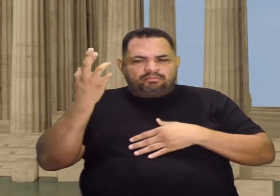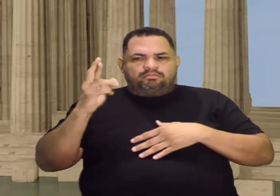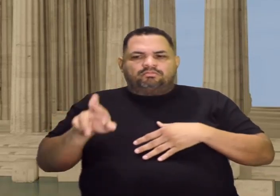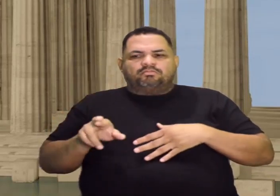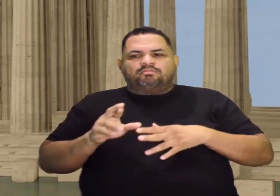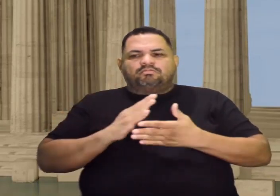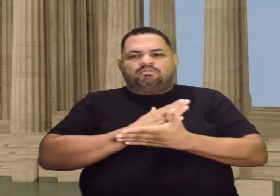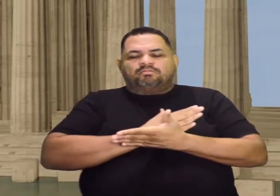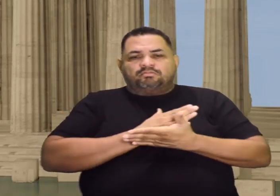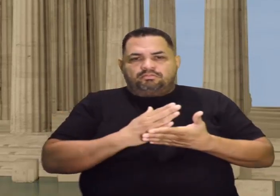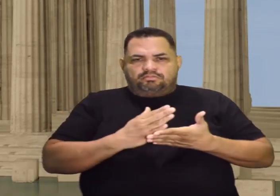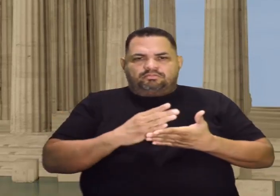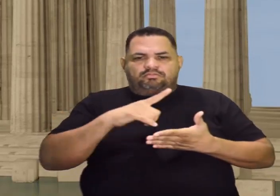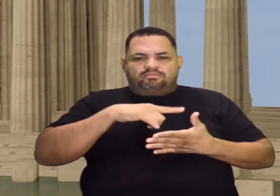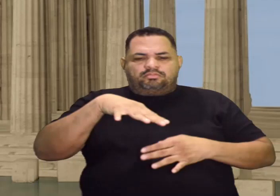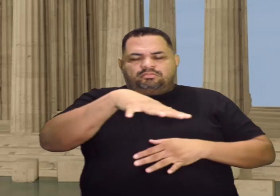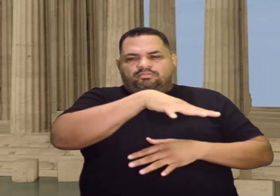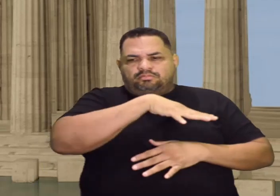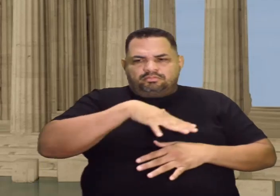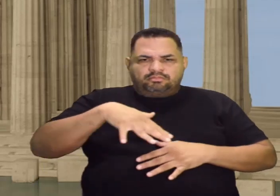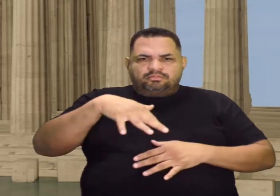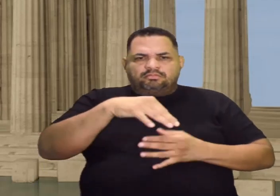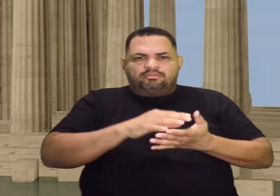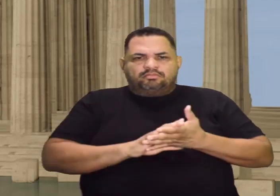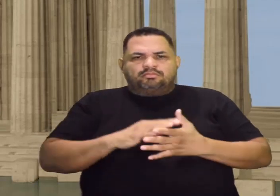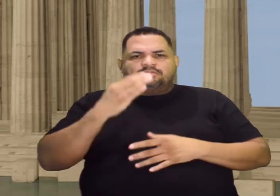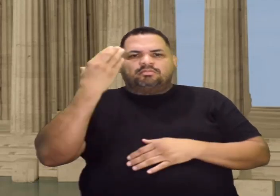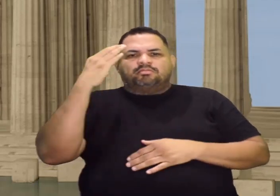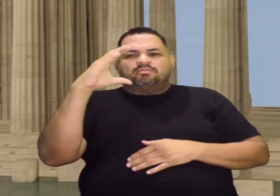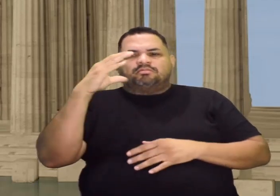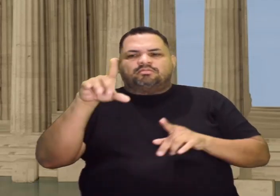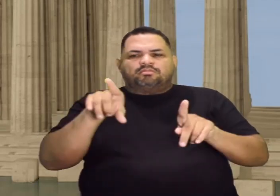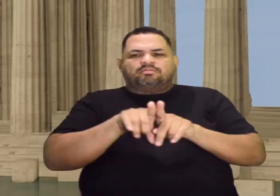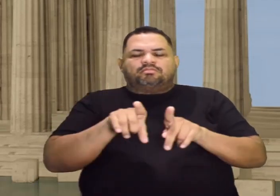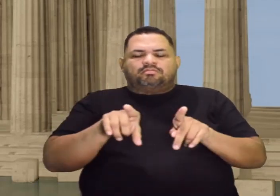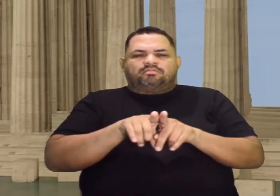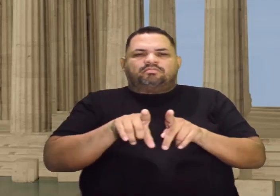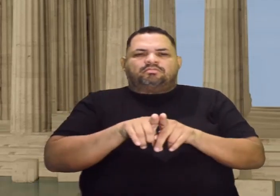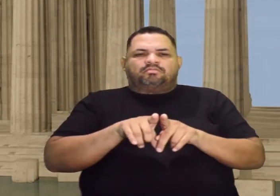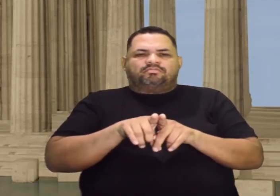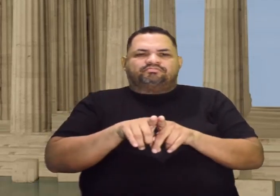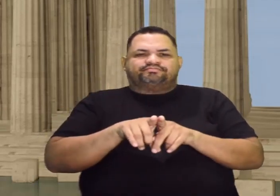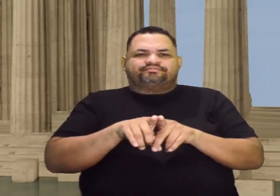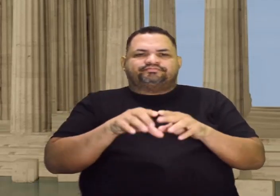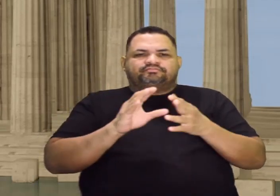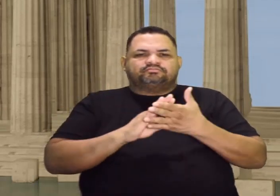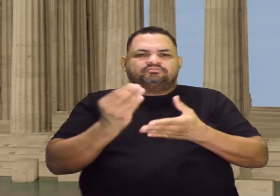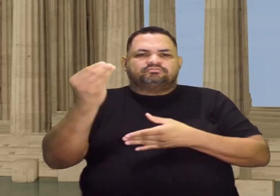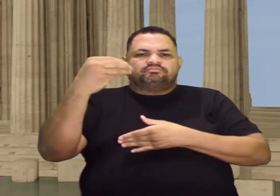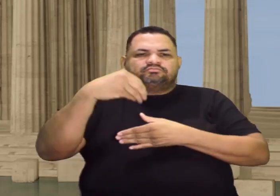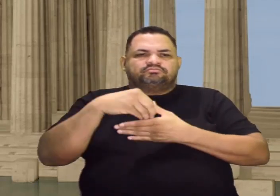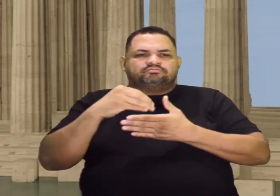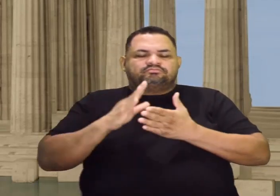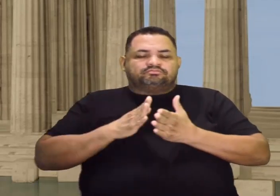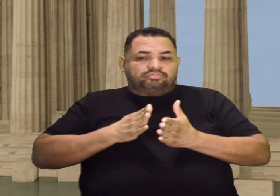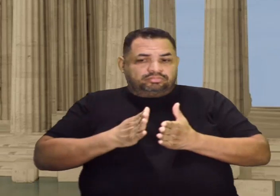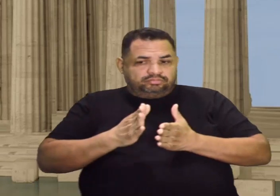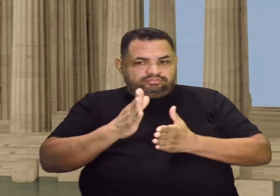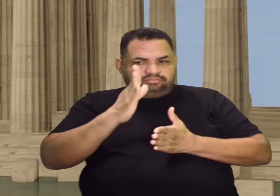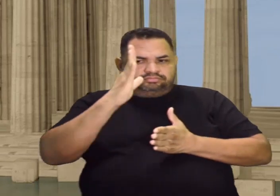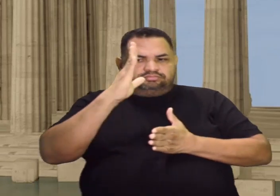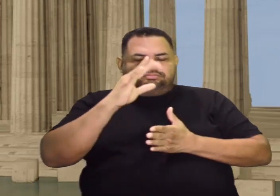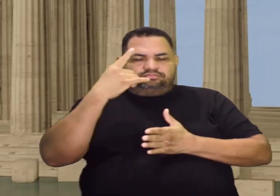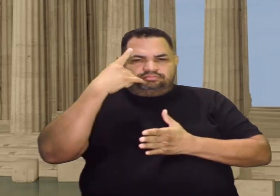espaço, a retórica, a ciência, etc. Então é bem dentro dessa linha de